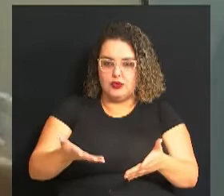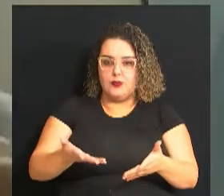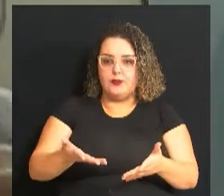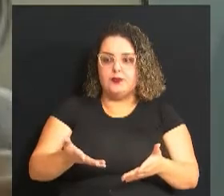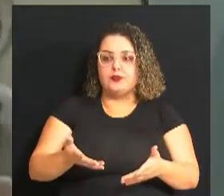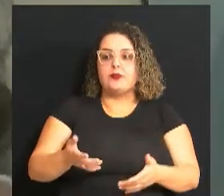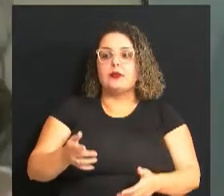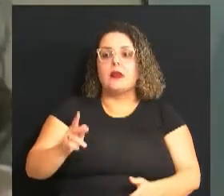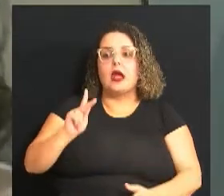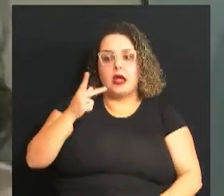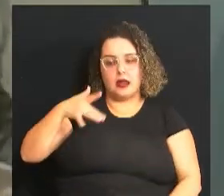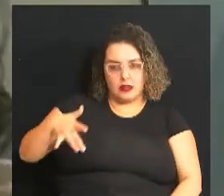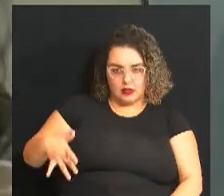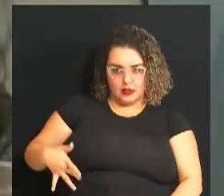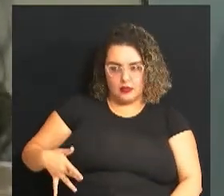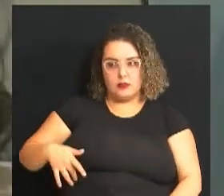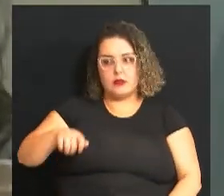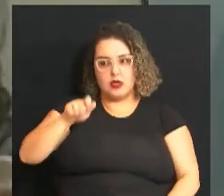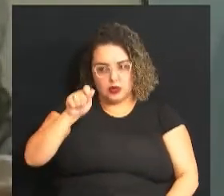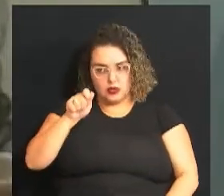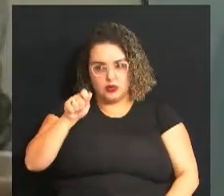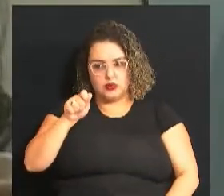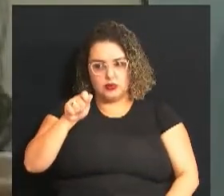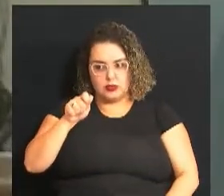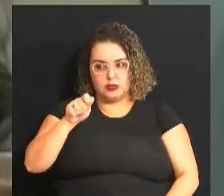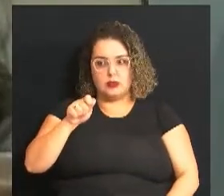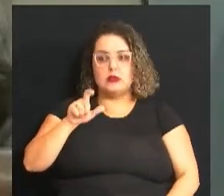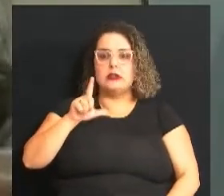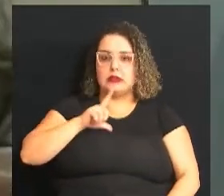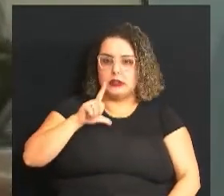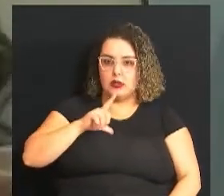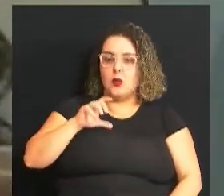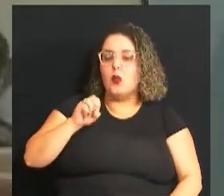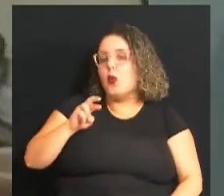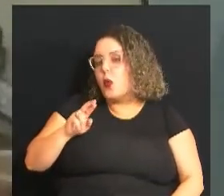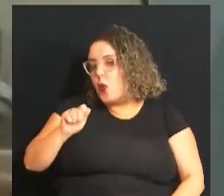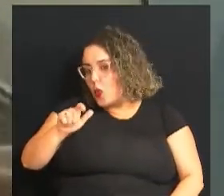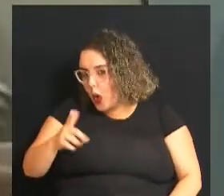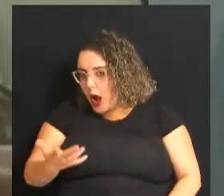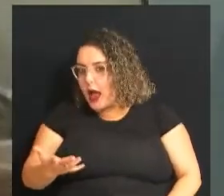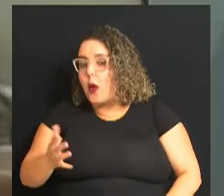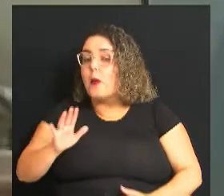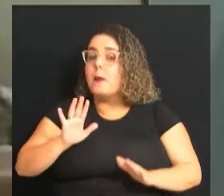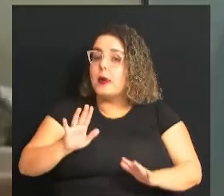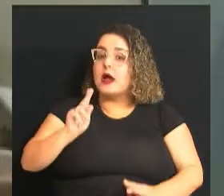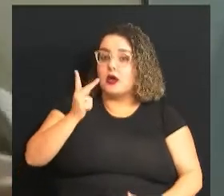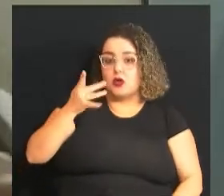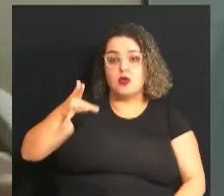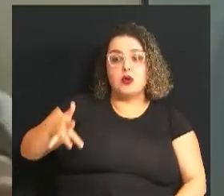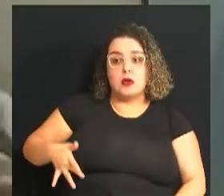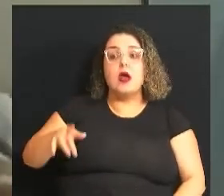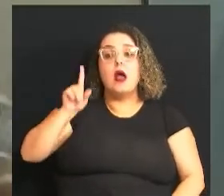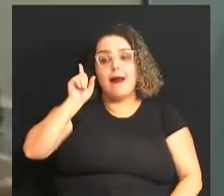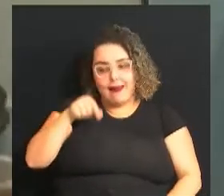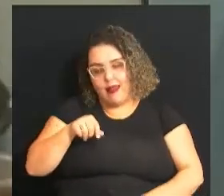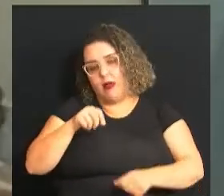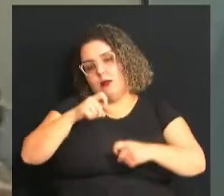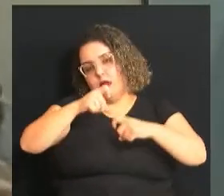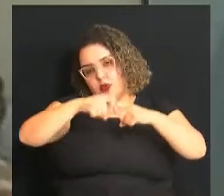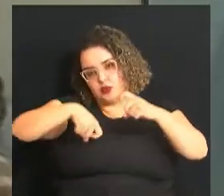esse detalhe da questão oral, mas na hepatite B ela é sexualmente transmissível,